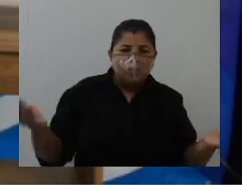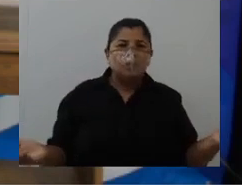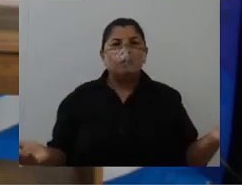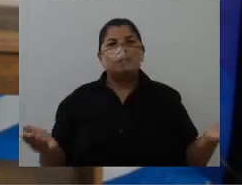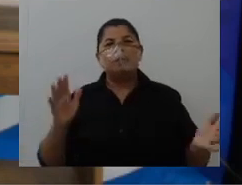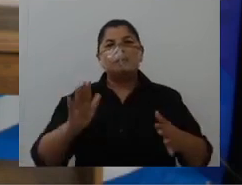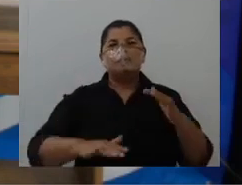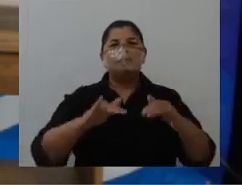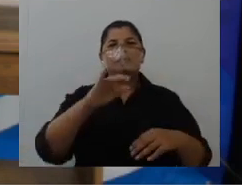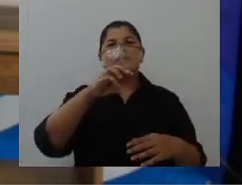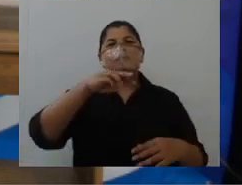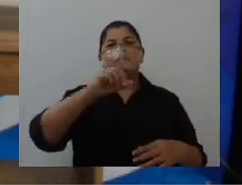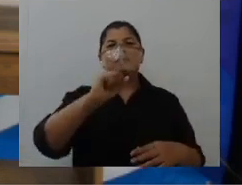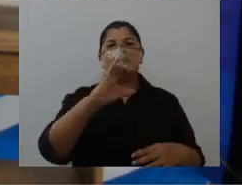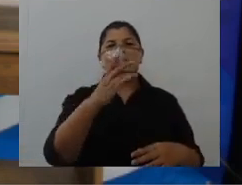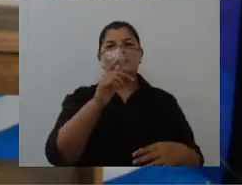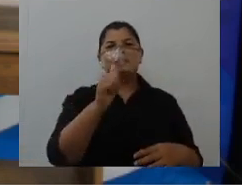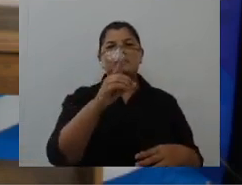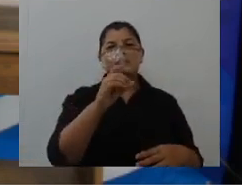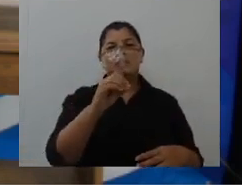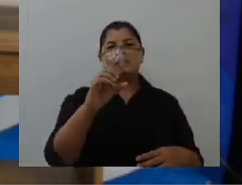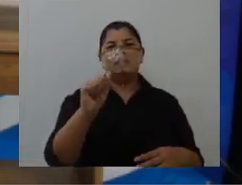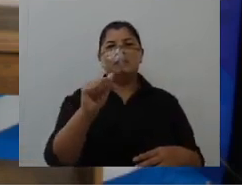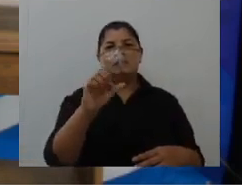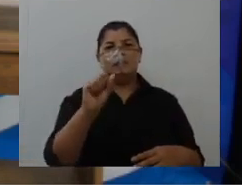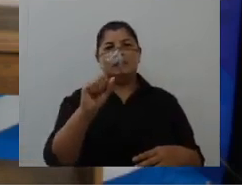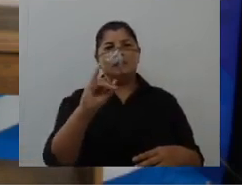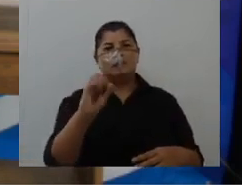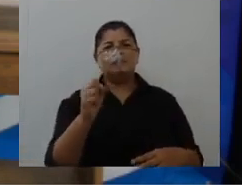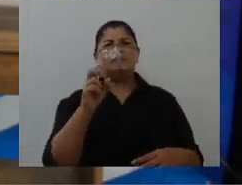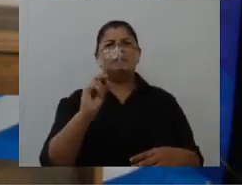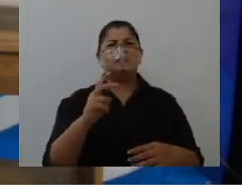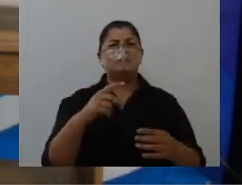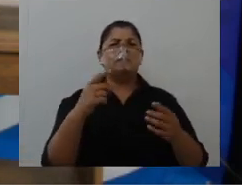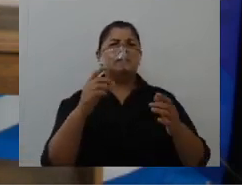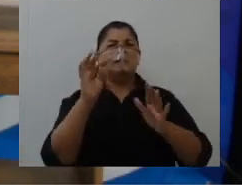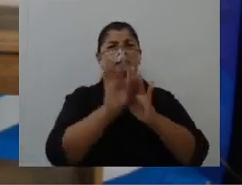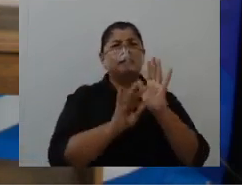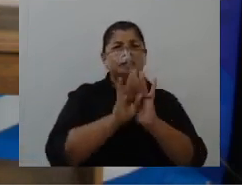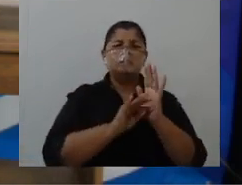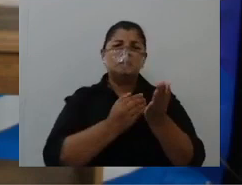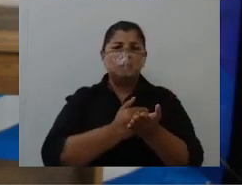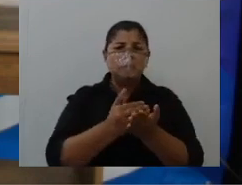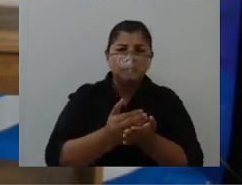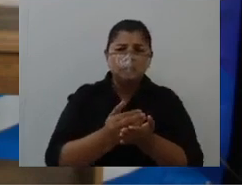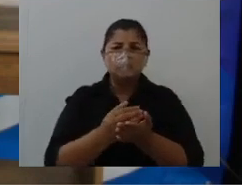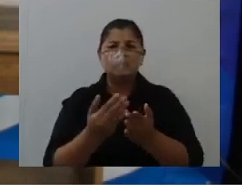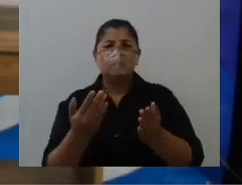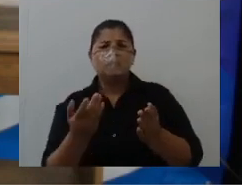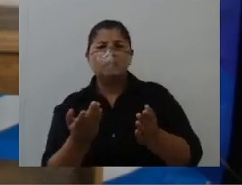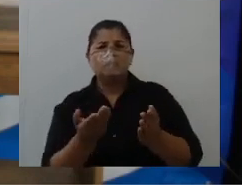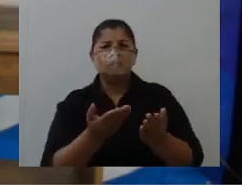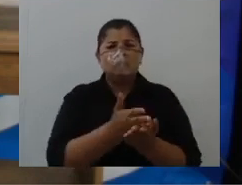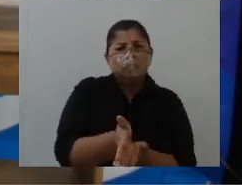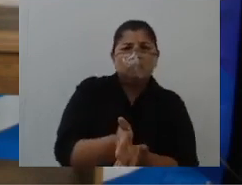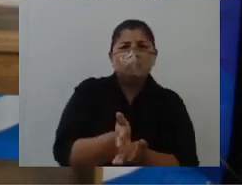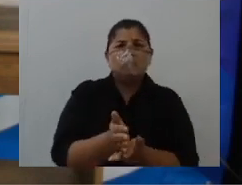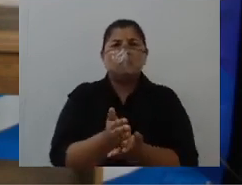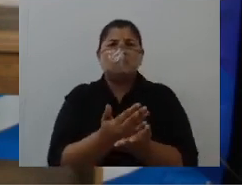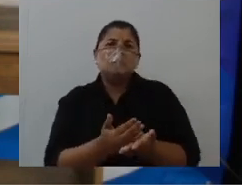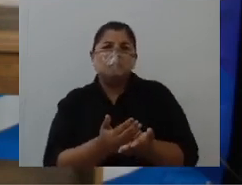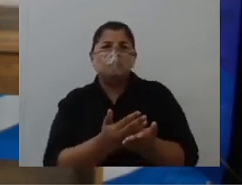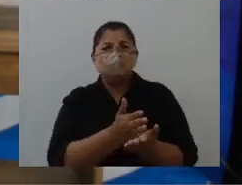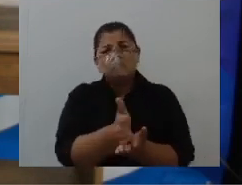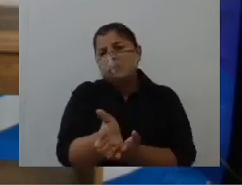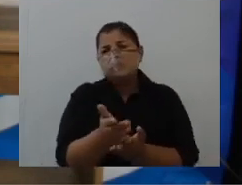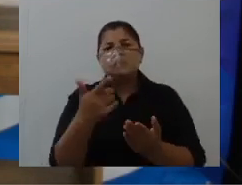faz os famosos flashback, né? Vai e volta no texto. Por exemplo, Luiz, eu nunca li Machado, dá outro exemplo. Dou sim. Essa série